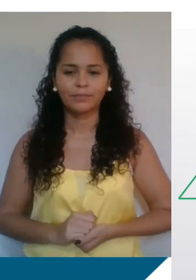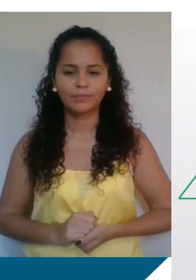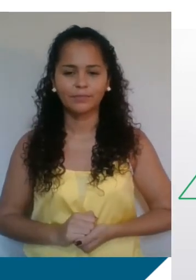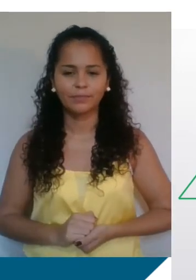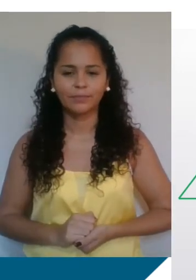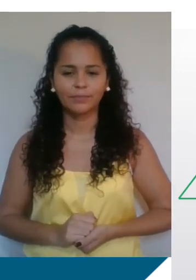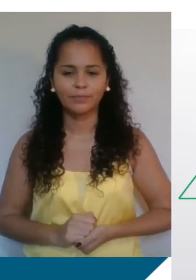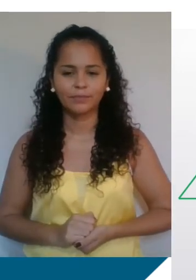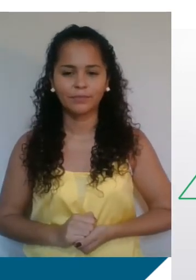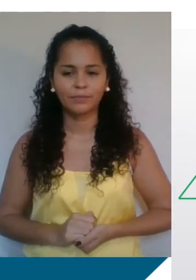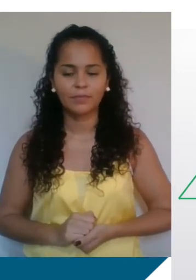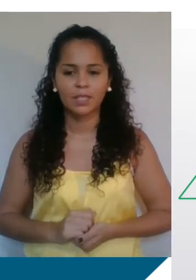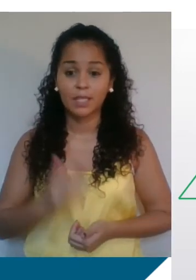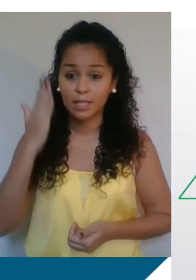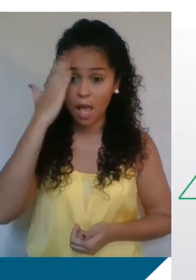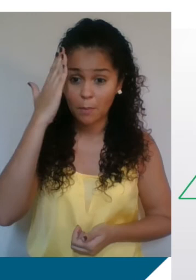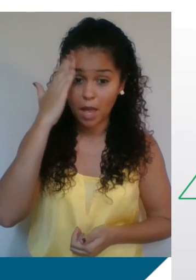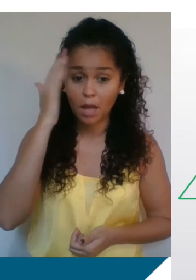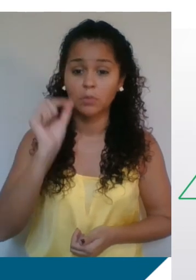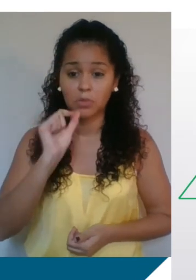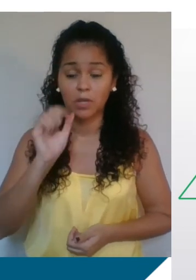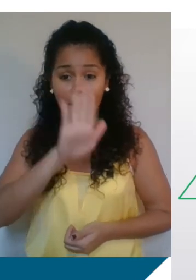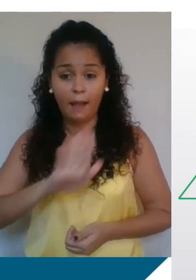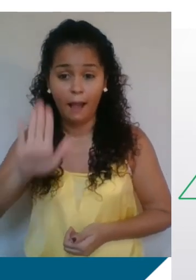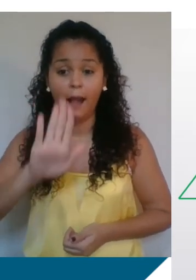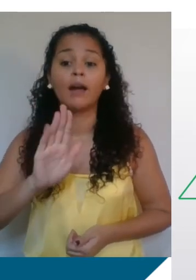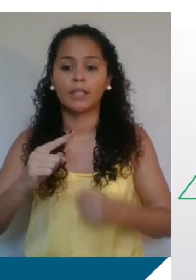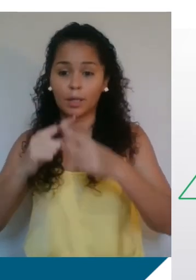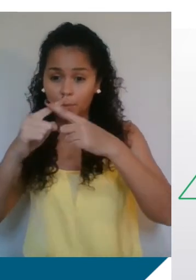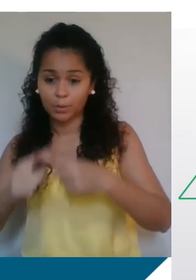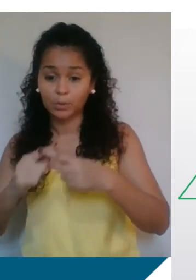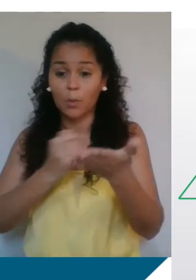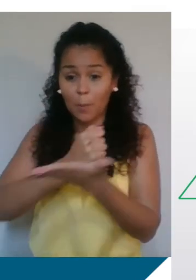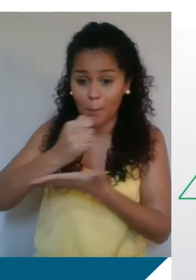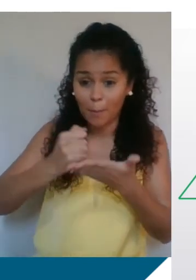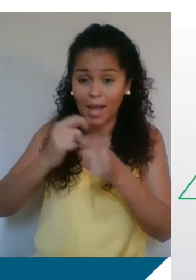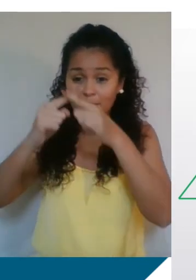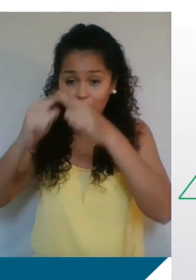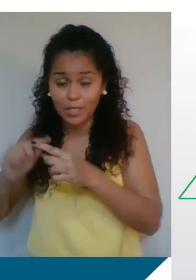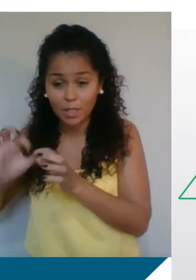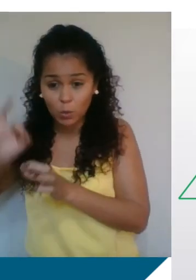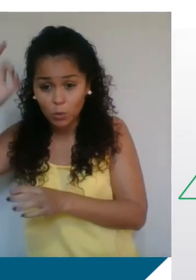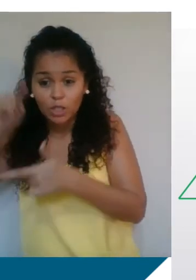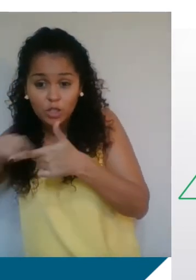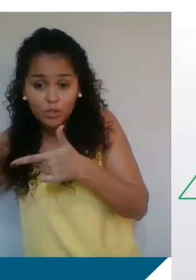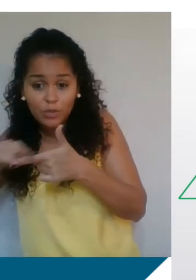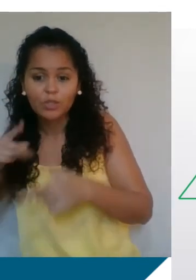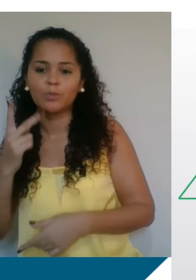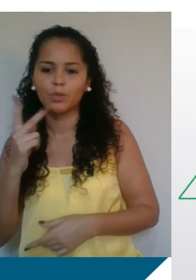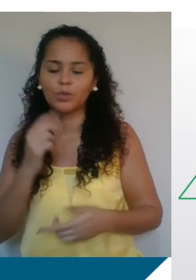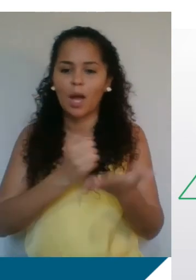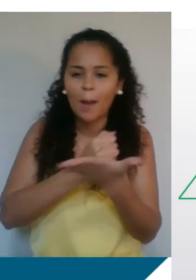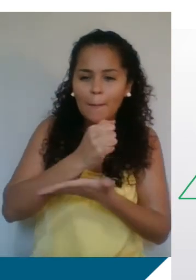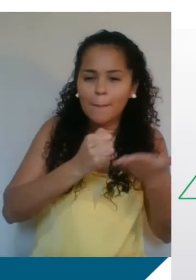Sabemos, portanto, que a área de um triângulo é o produto entre a base e a altura dividido por 2. A base é um segmento cuja